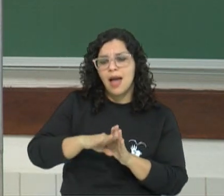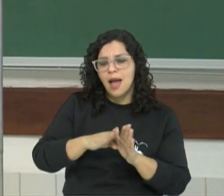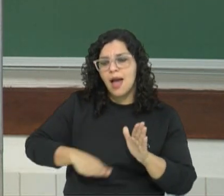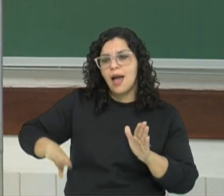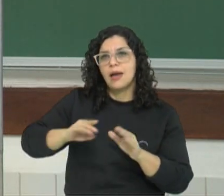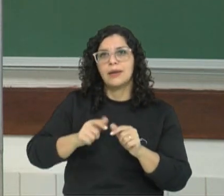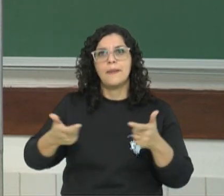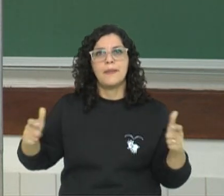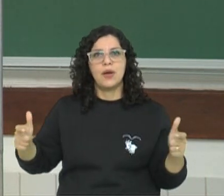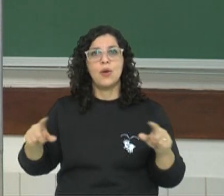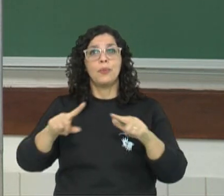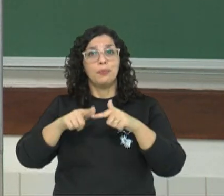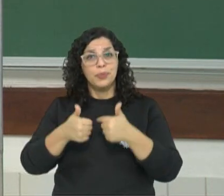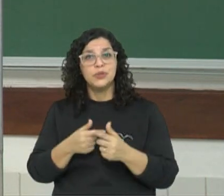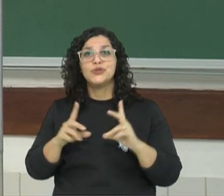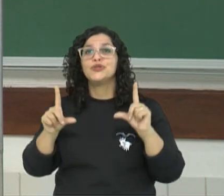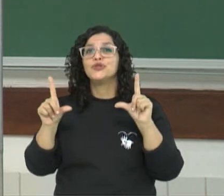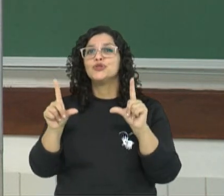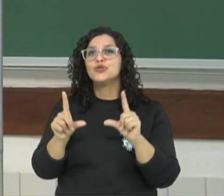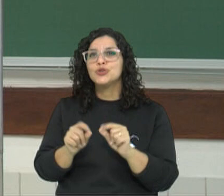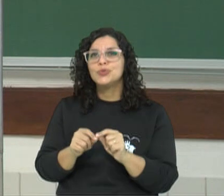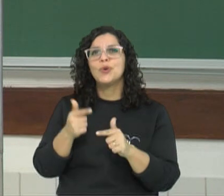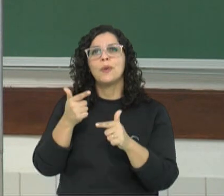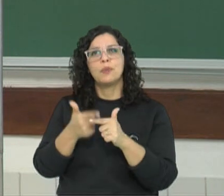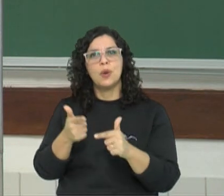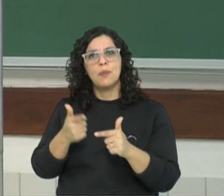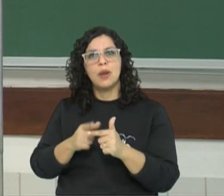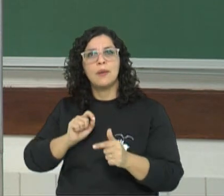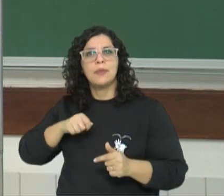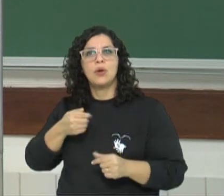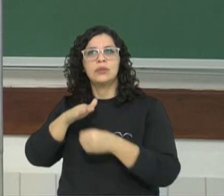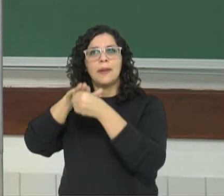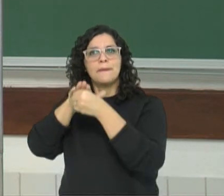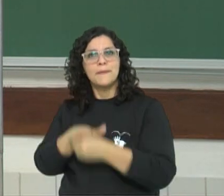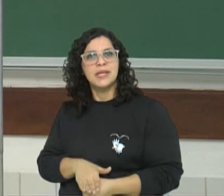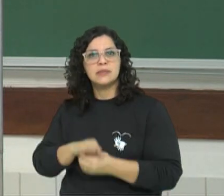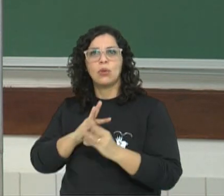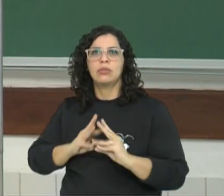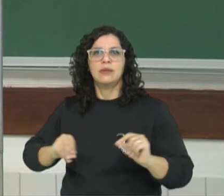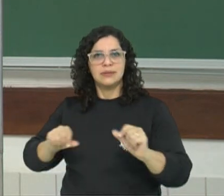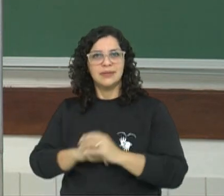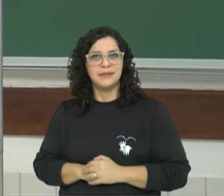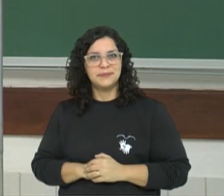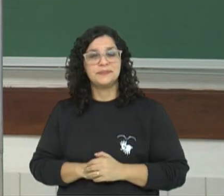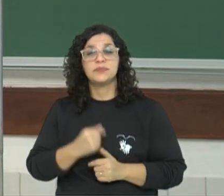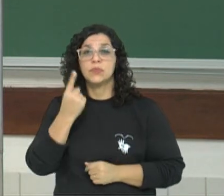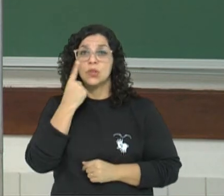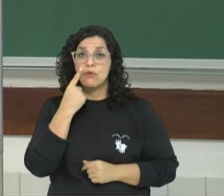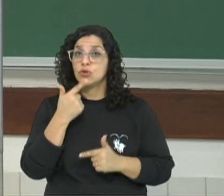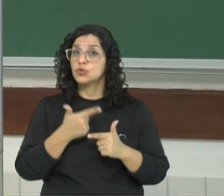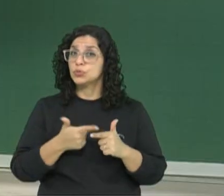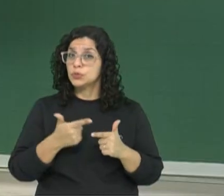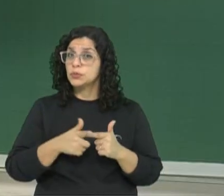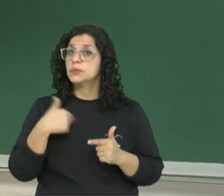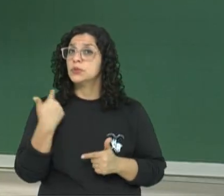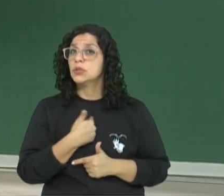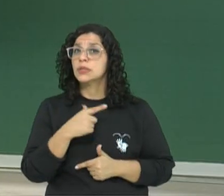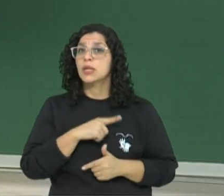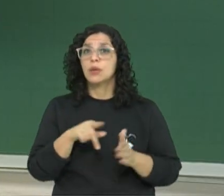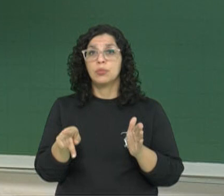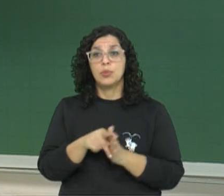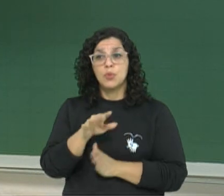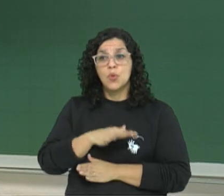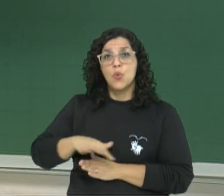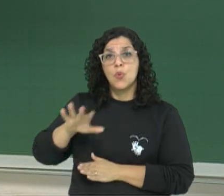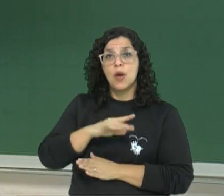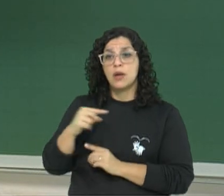certo? Consequentemente, reduz o impacto sobre o solo, né? O grande problema que a gente tem na parte de